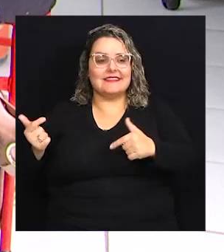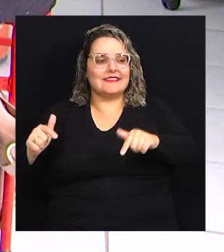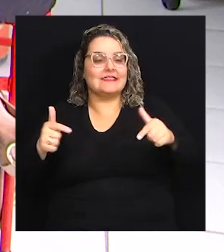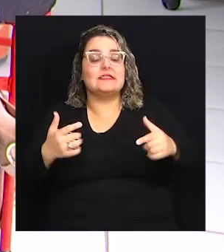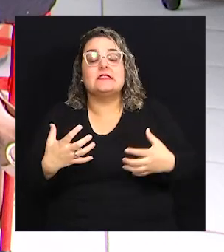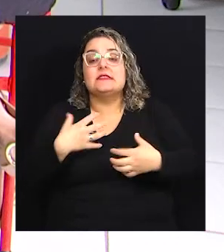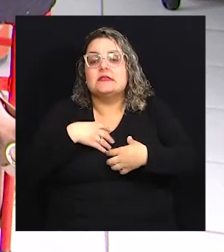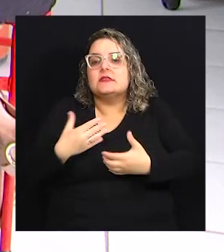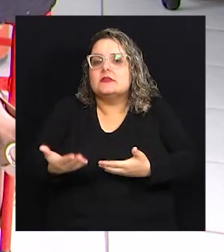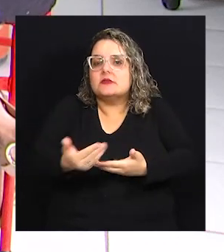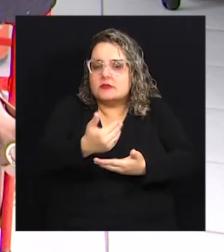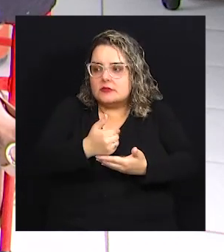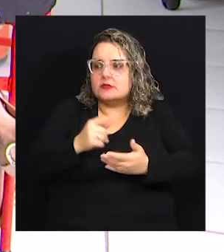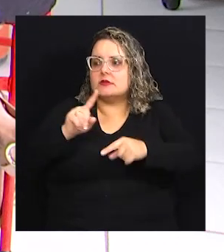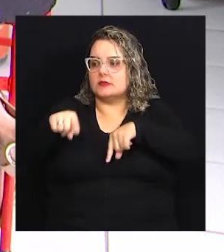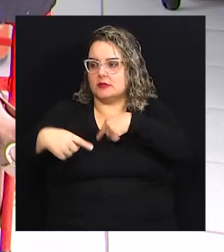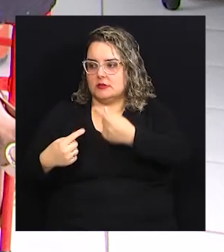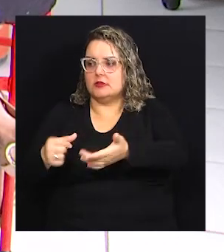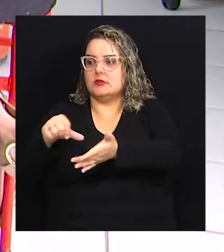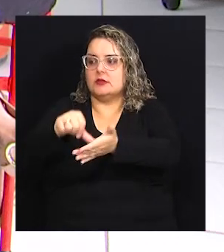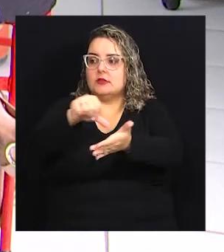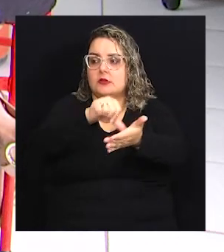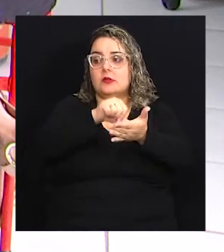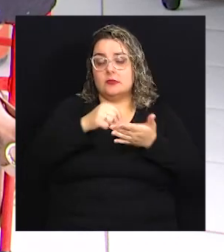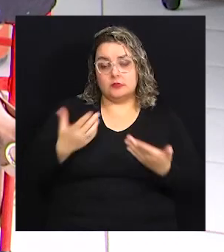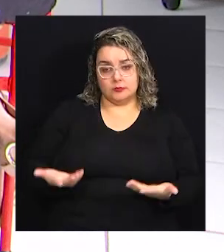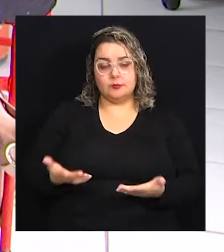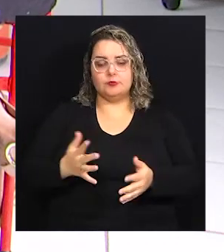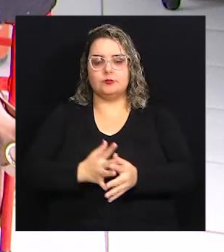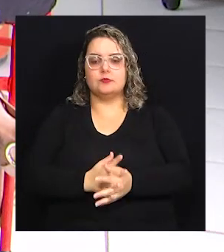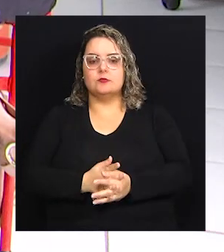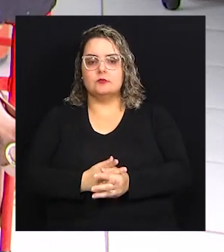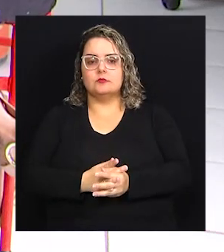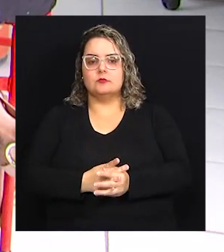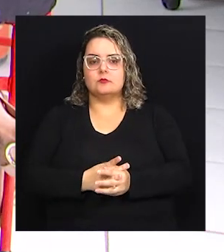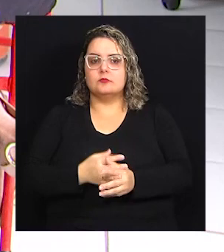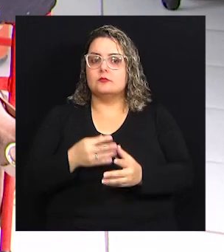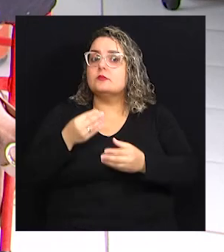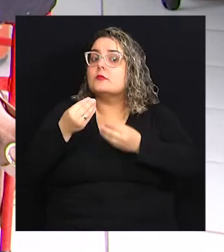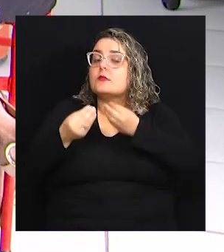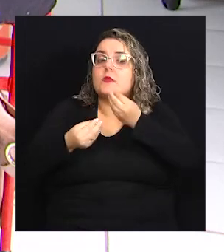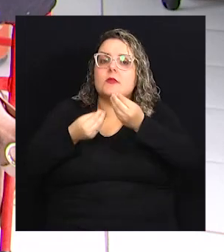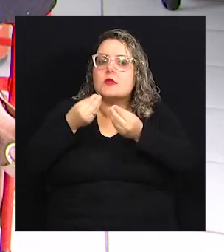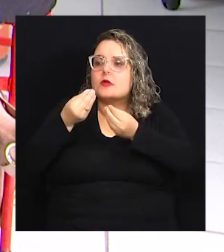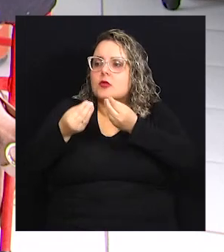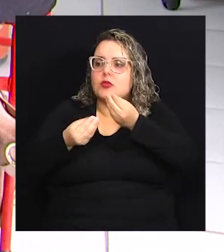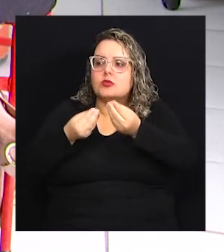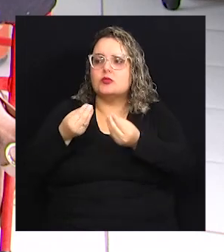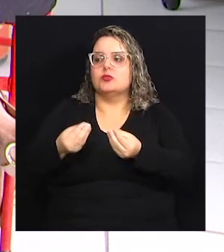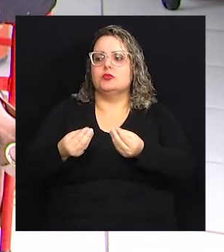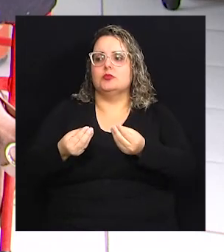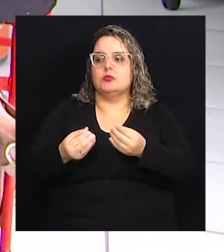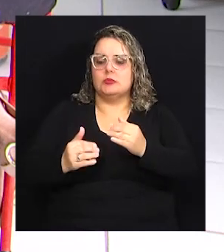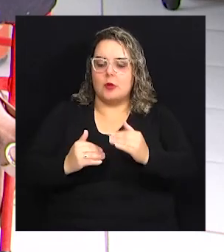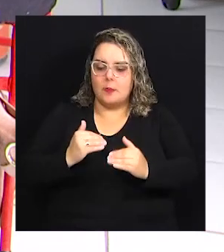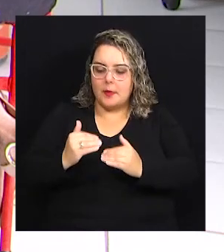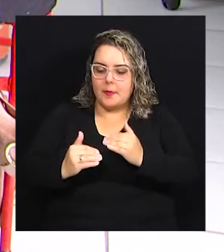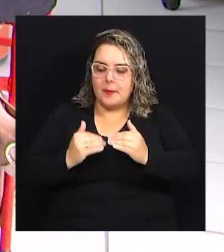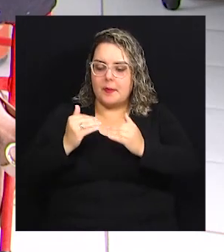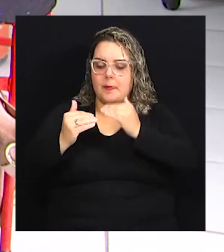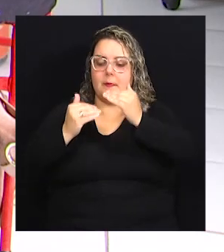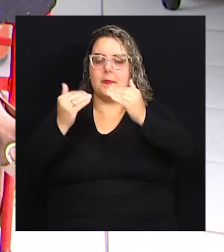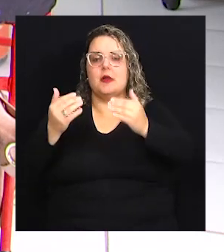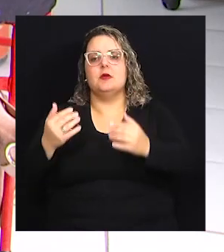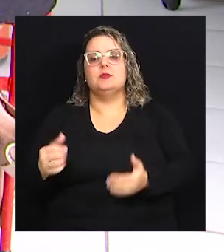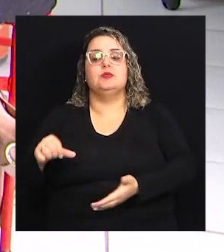você se sente acolhido. E tem as outras unidades. Como foi a questão da construção